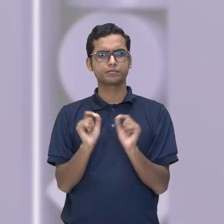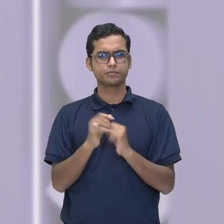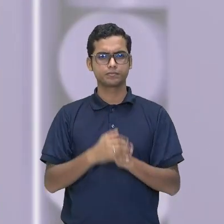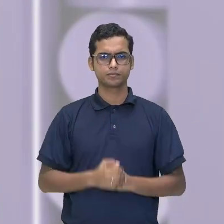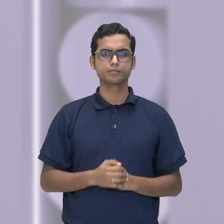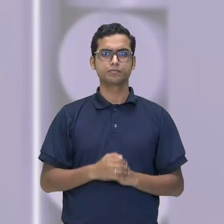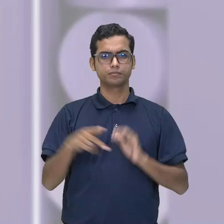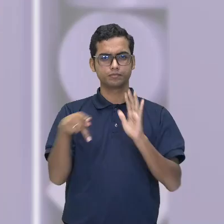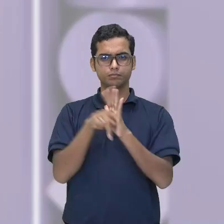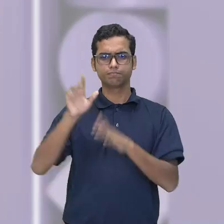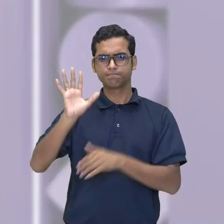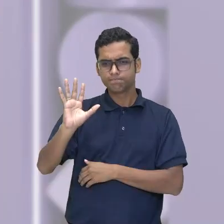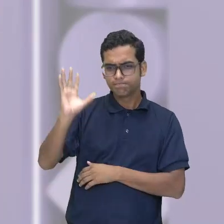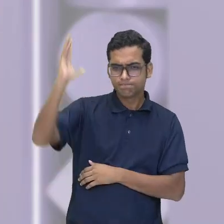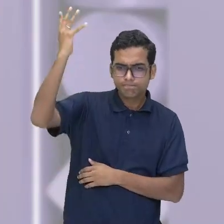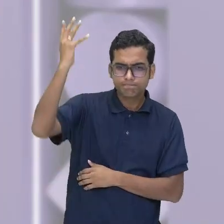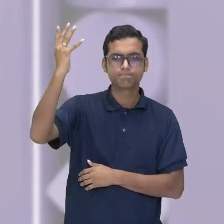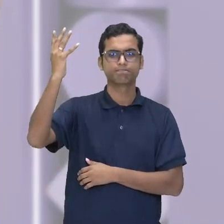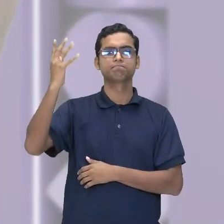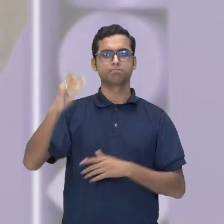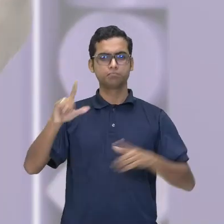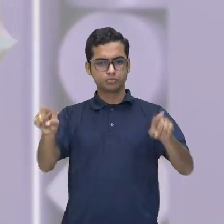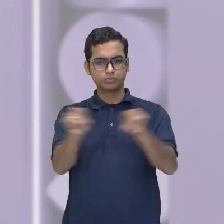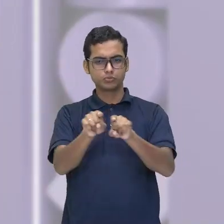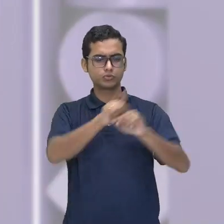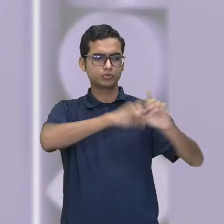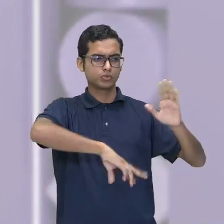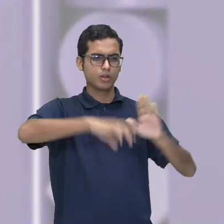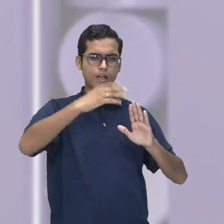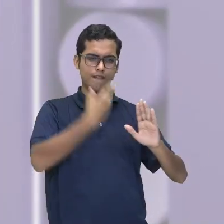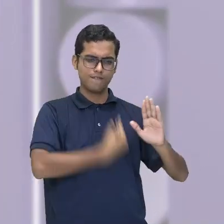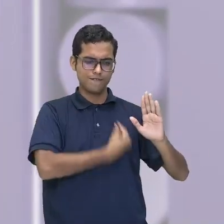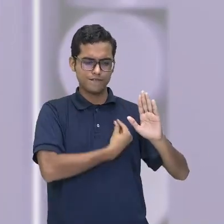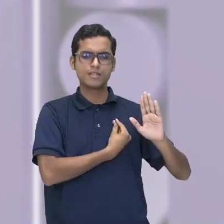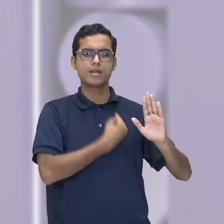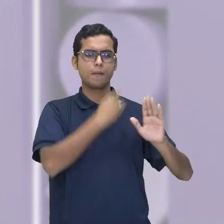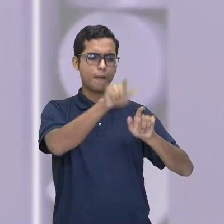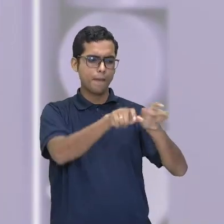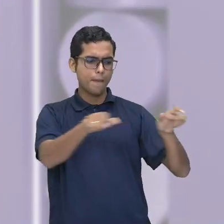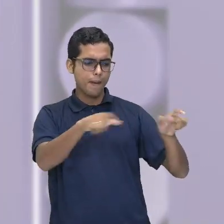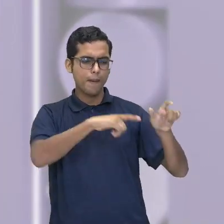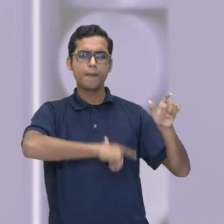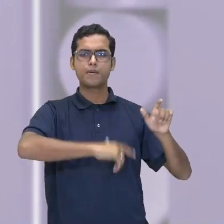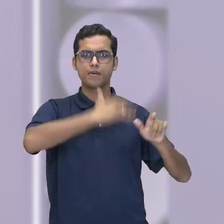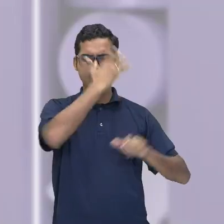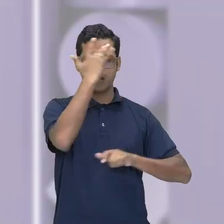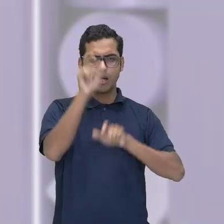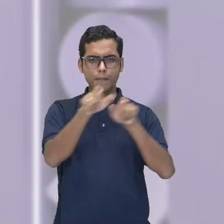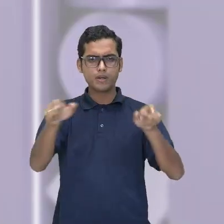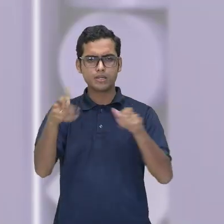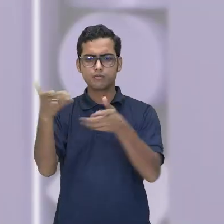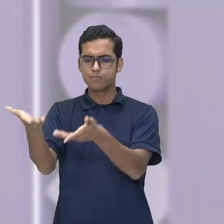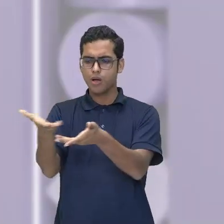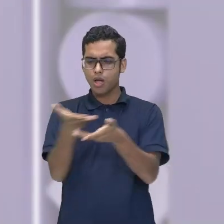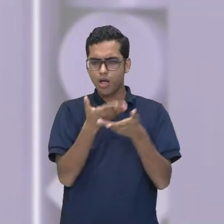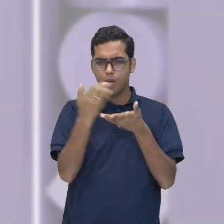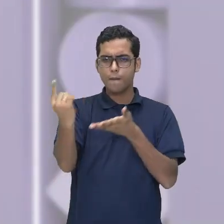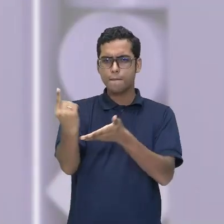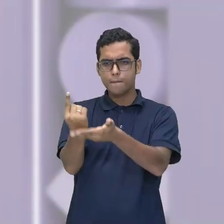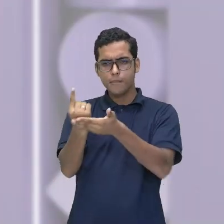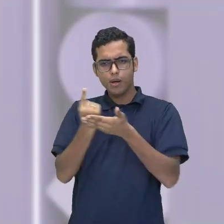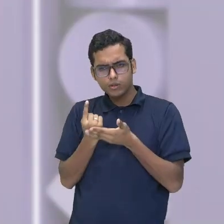as situações, enxergar as realidades, e por que não acolher as pessoas, me acolher